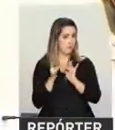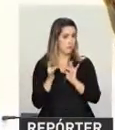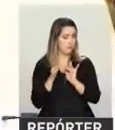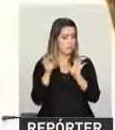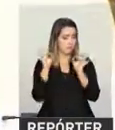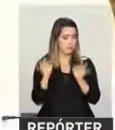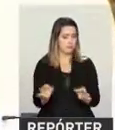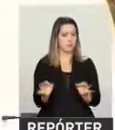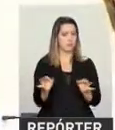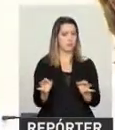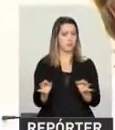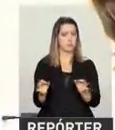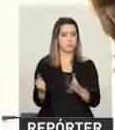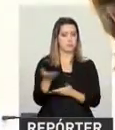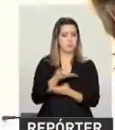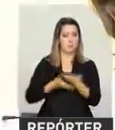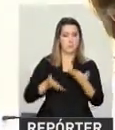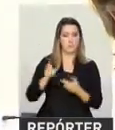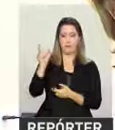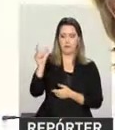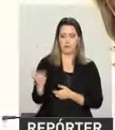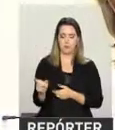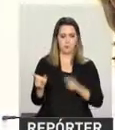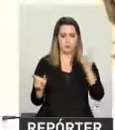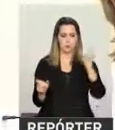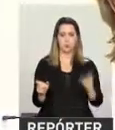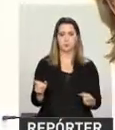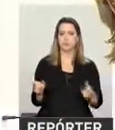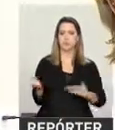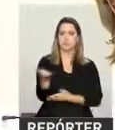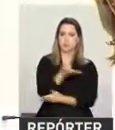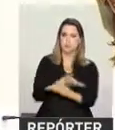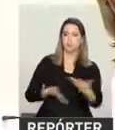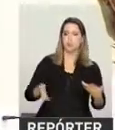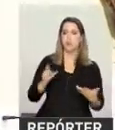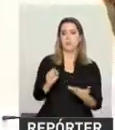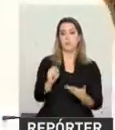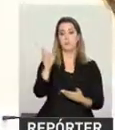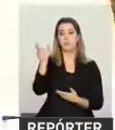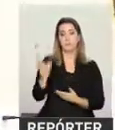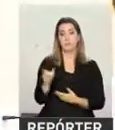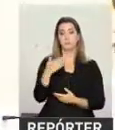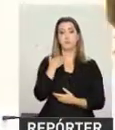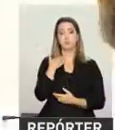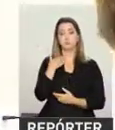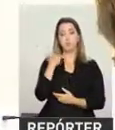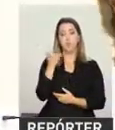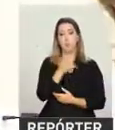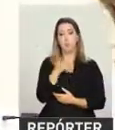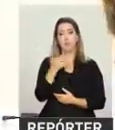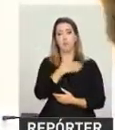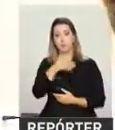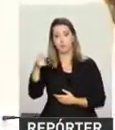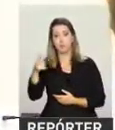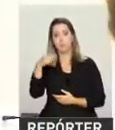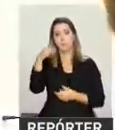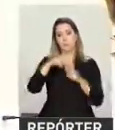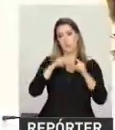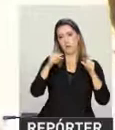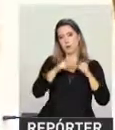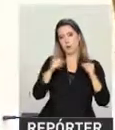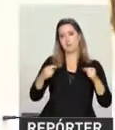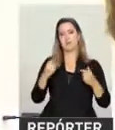identificada a compatibilidade do cordão com o paciente, o banco é acionado. Se for Brasília, é o